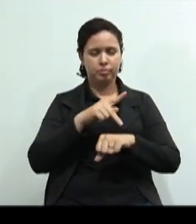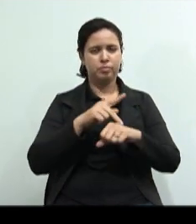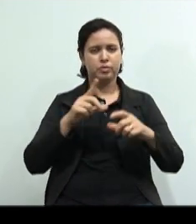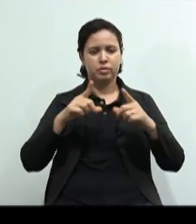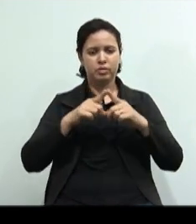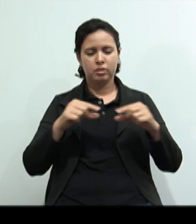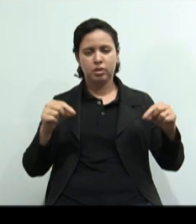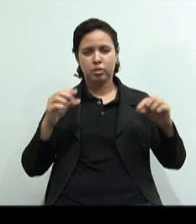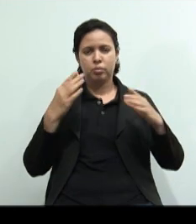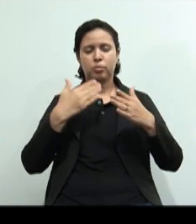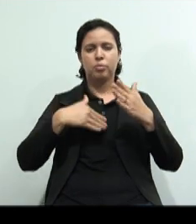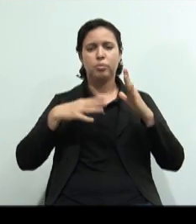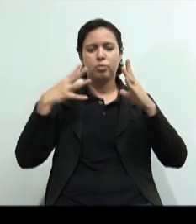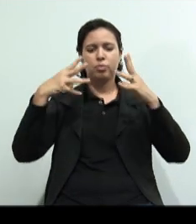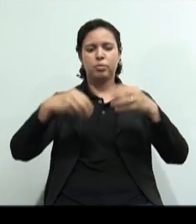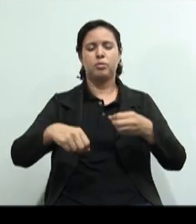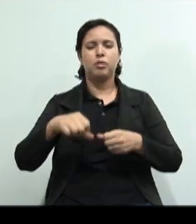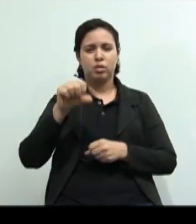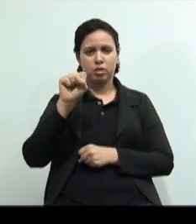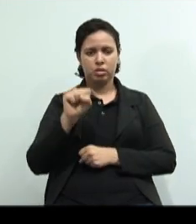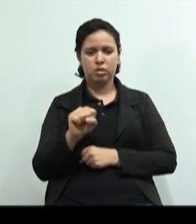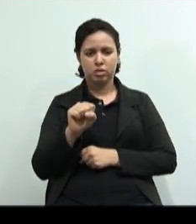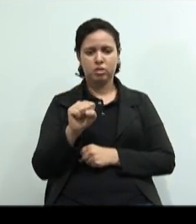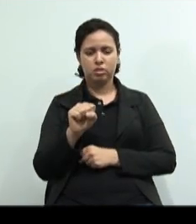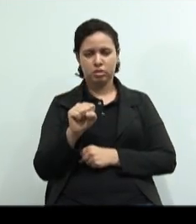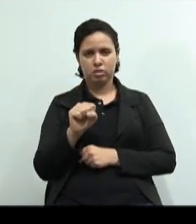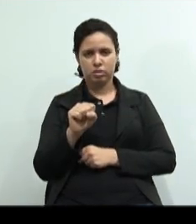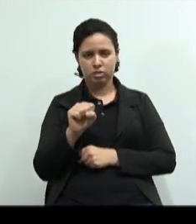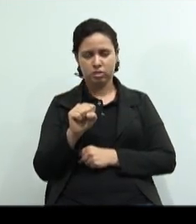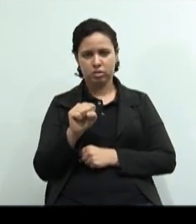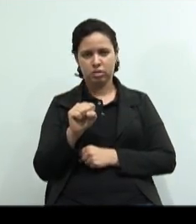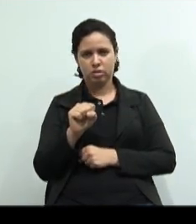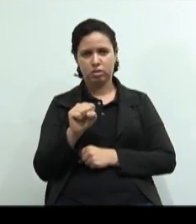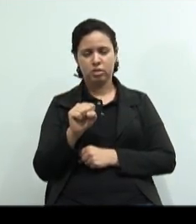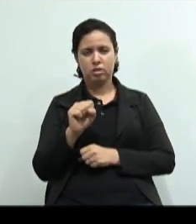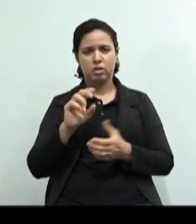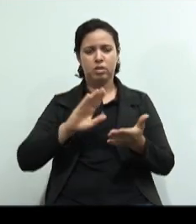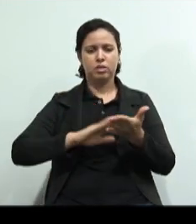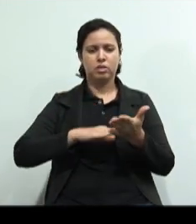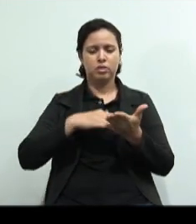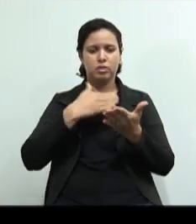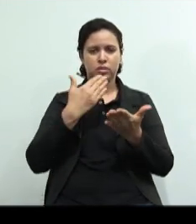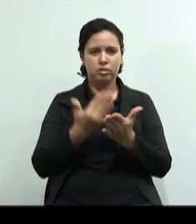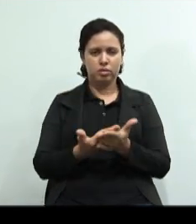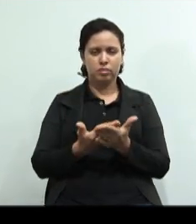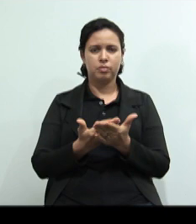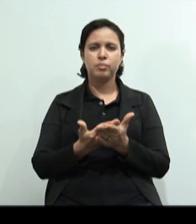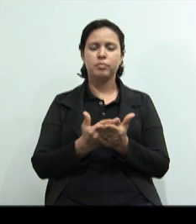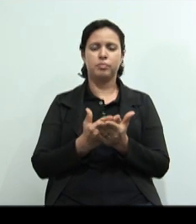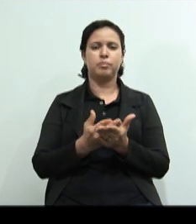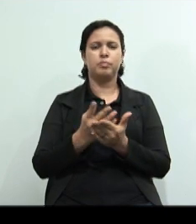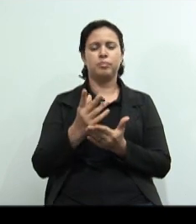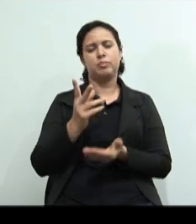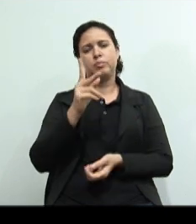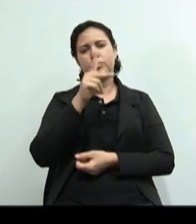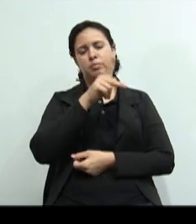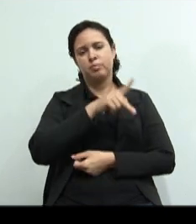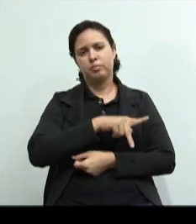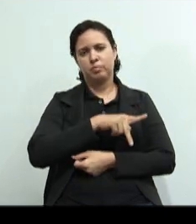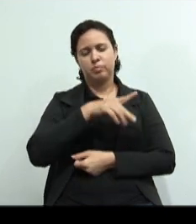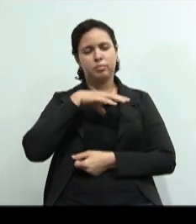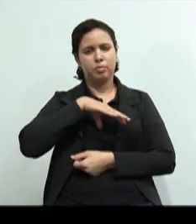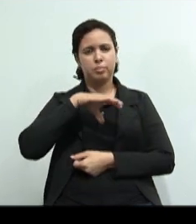letra S, quando foi feita a tradução para o português, para que essas palavras